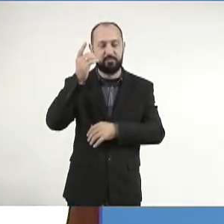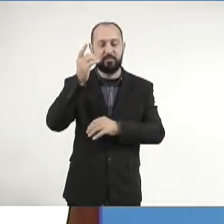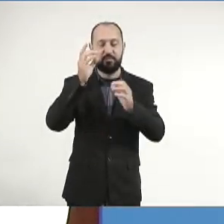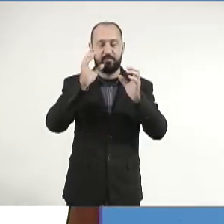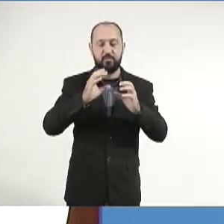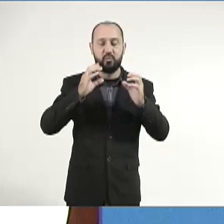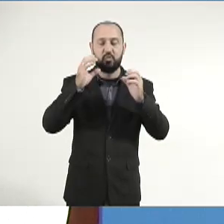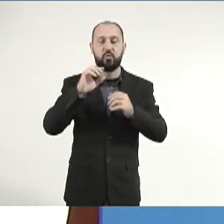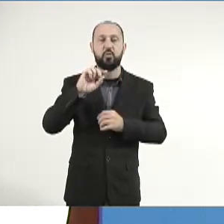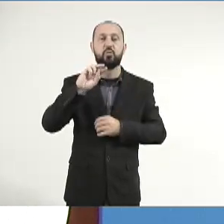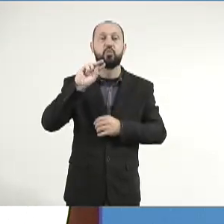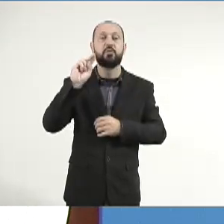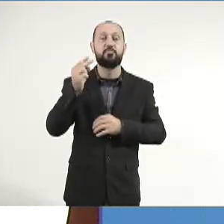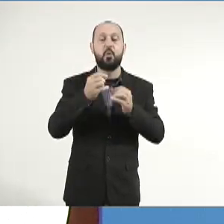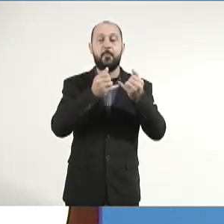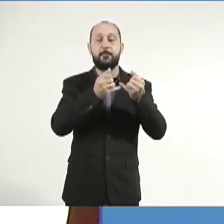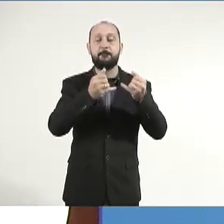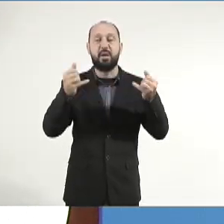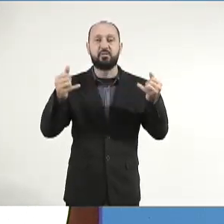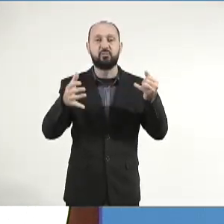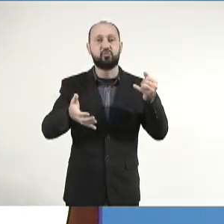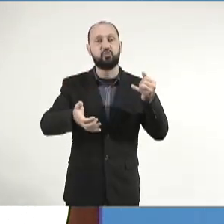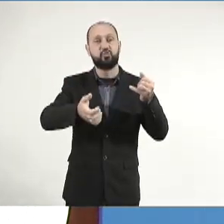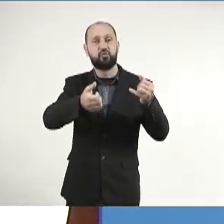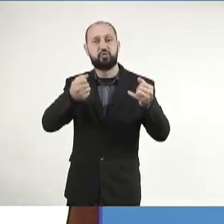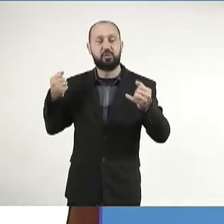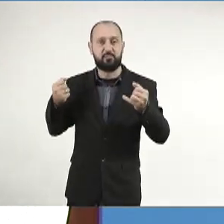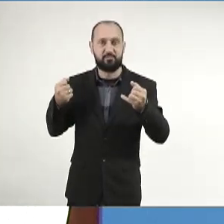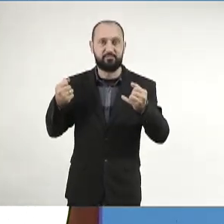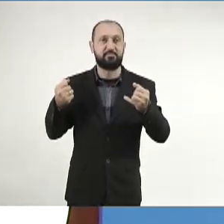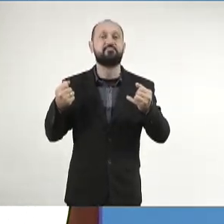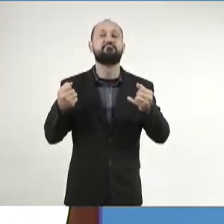2.000 metros de fios